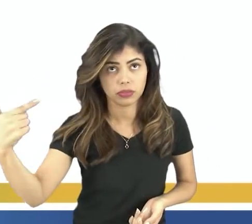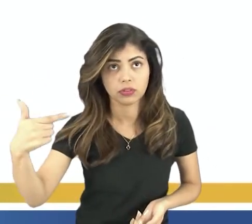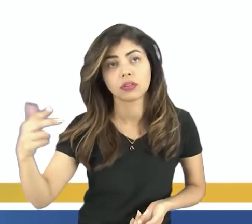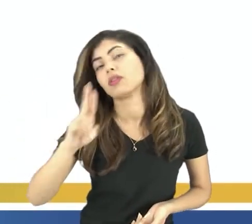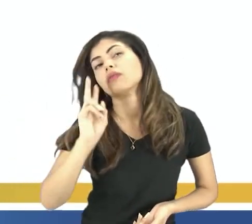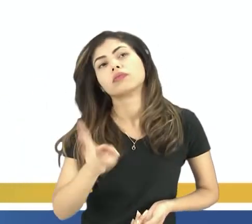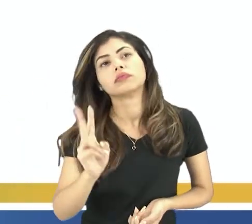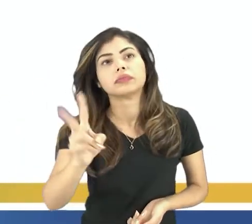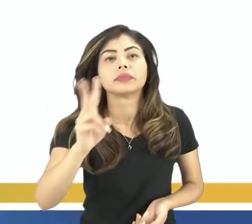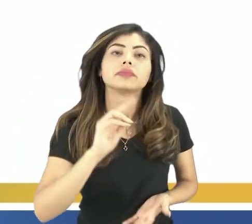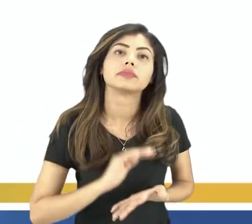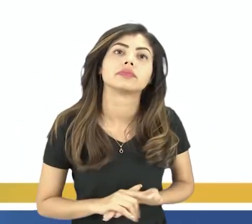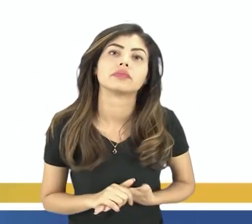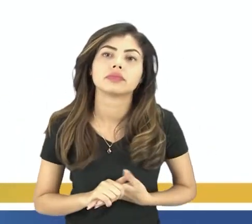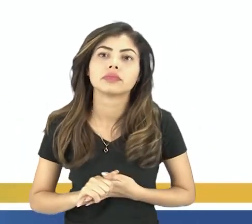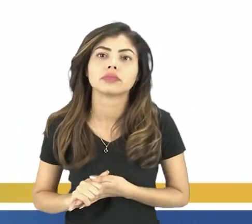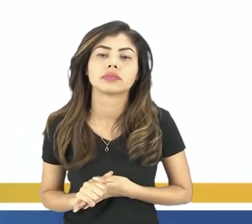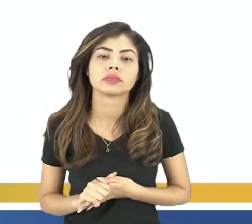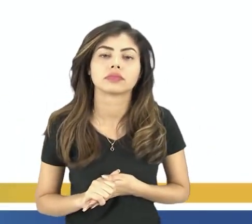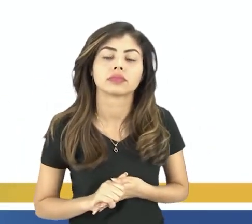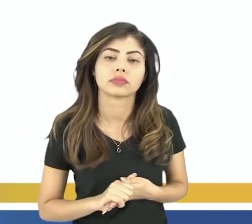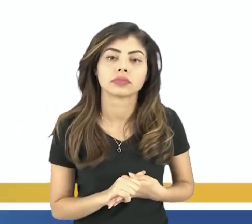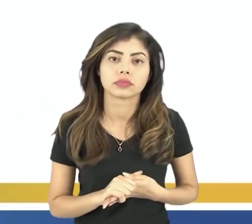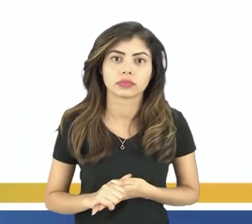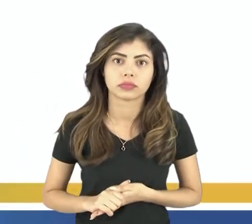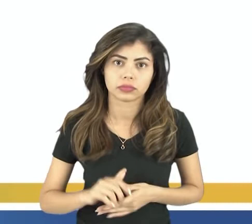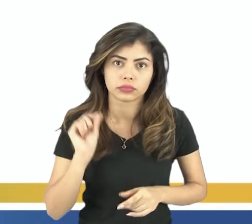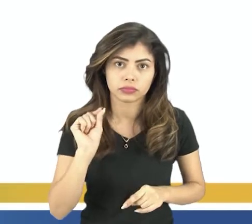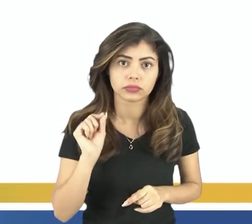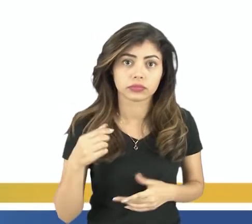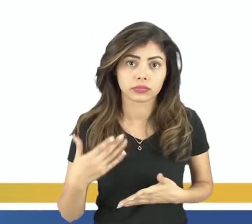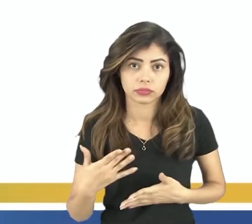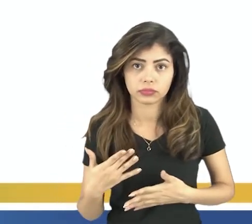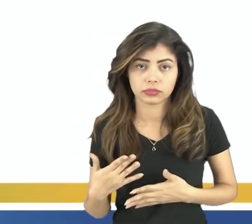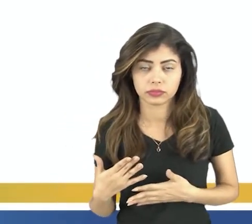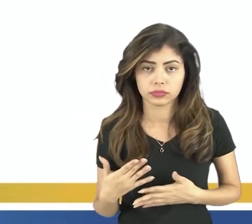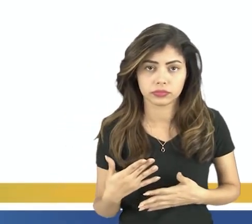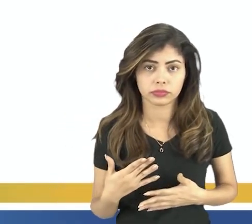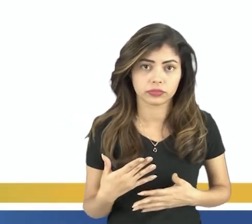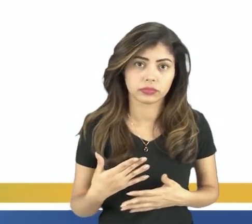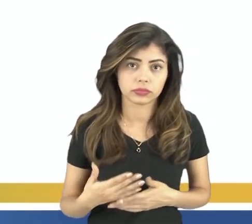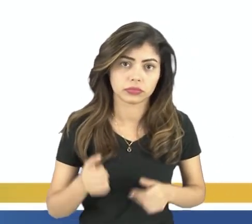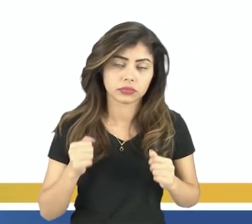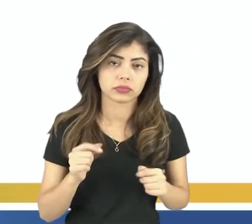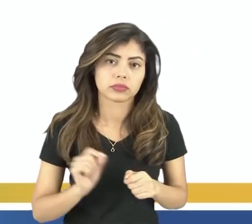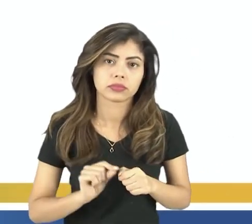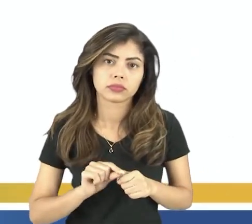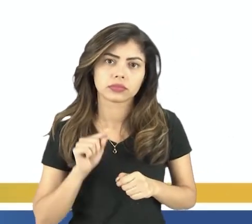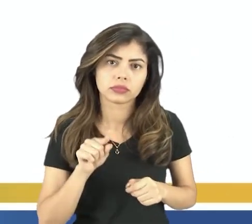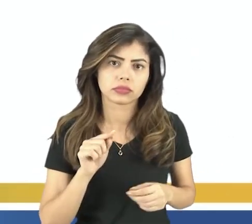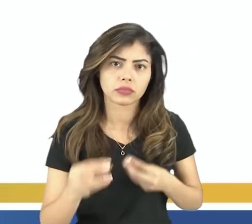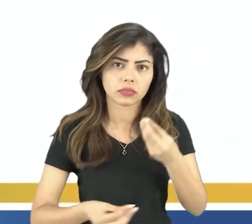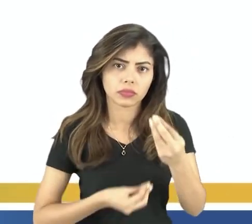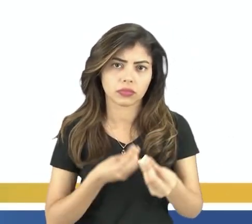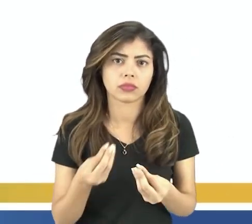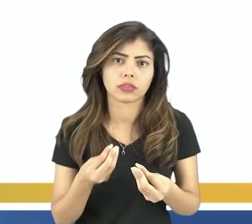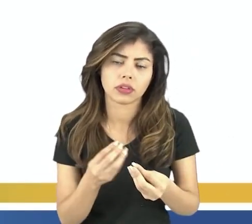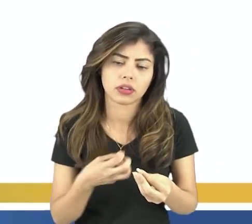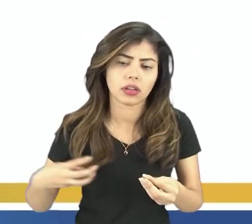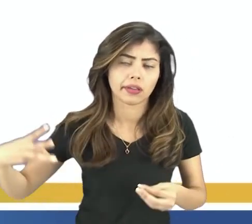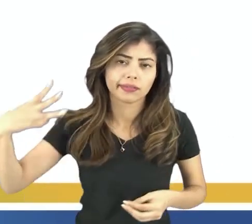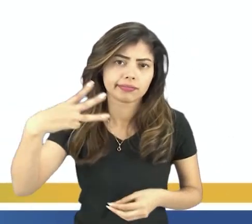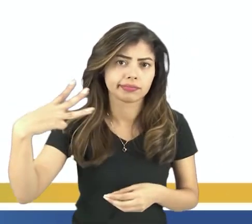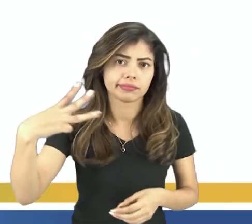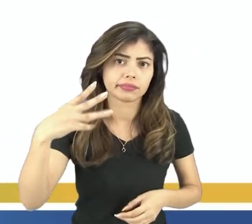a resolução, nós vamos ter que... O que eu posso fazer ali? Como está elevado a menos 3, eu